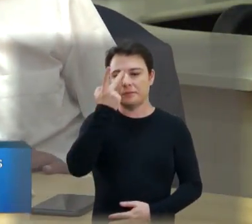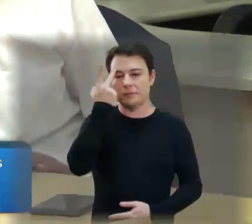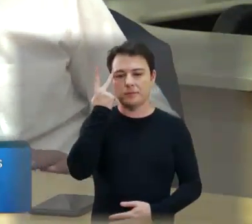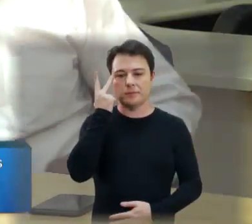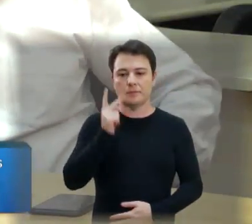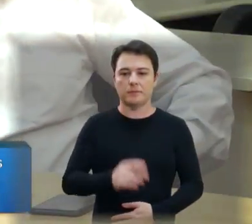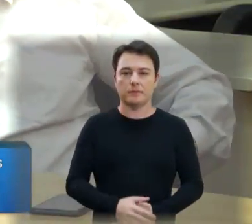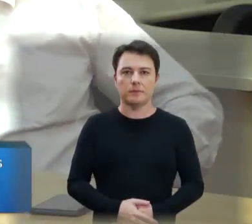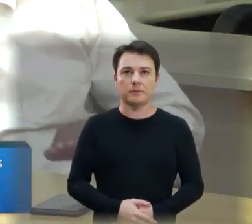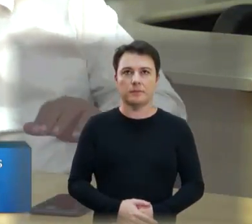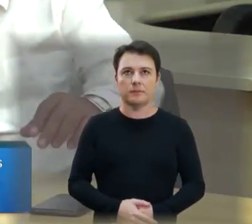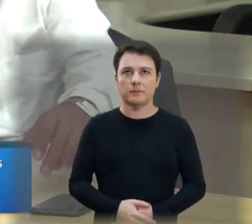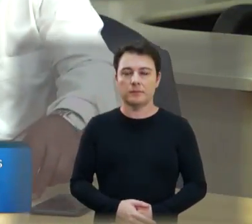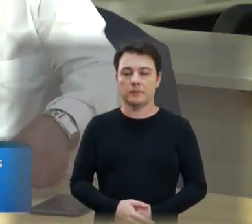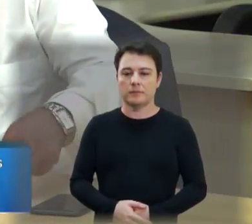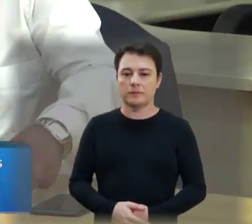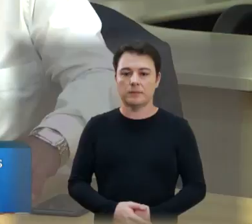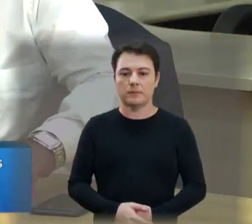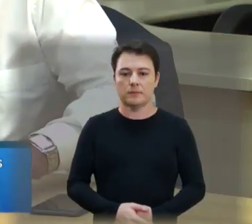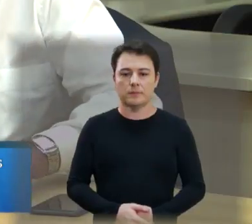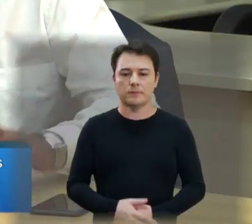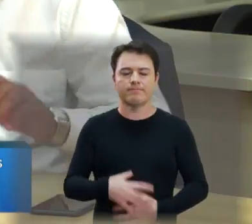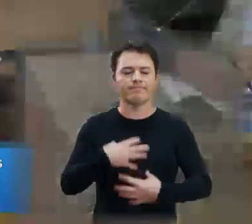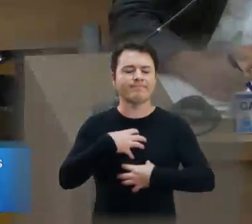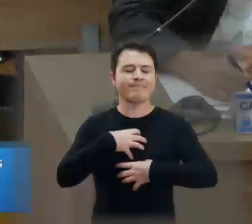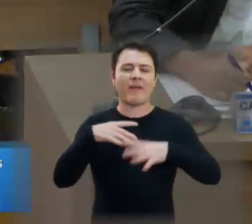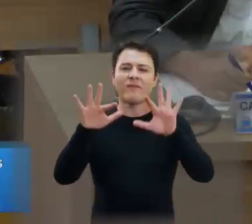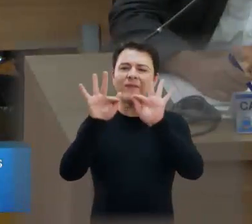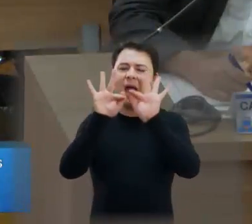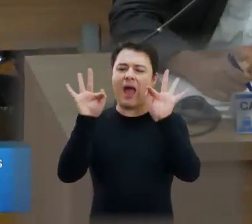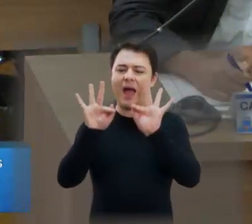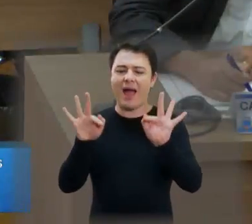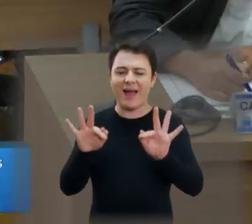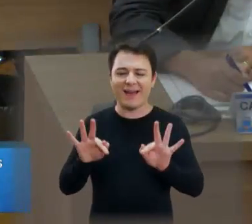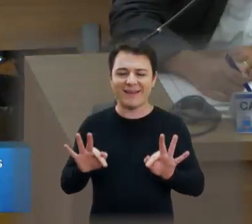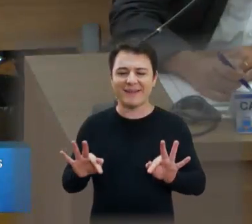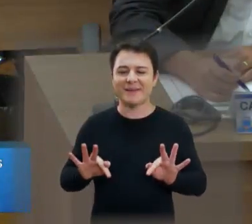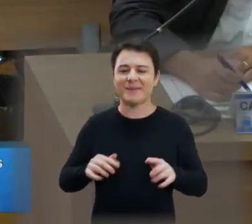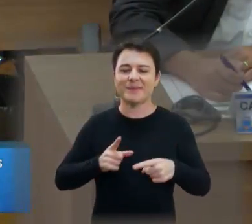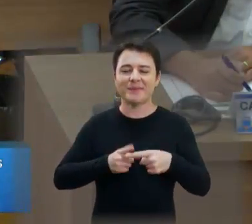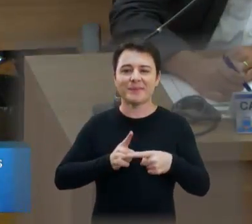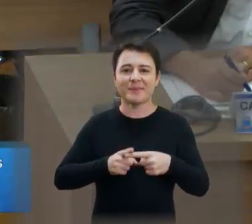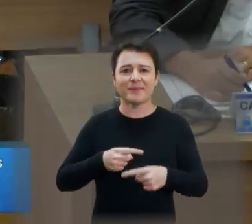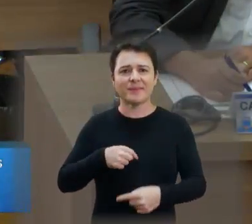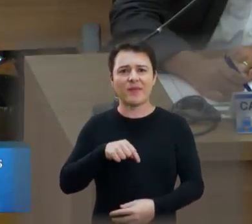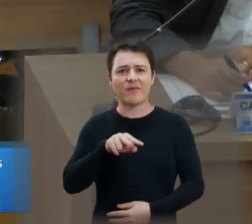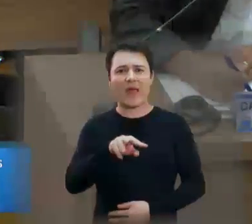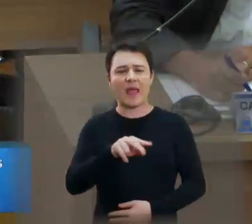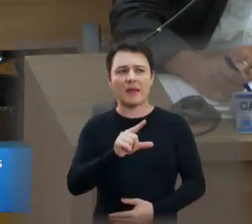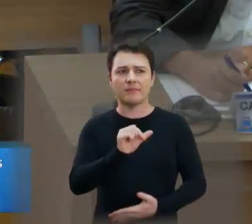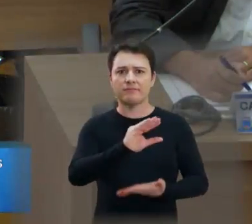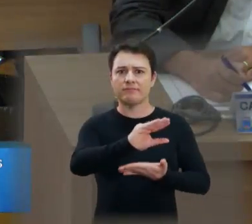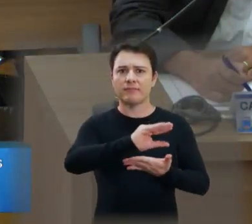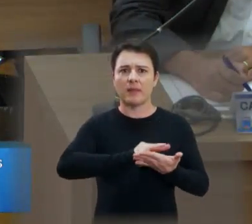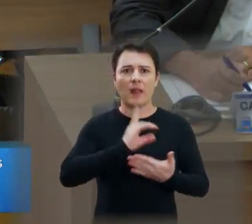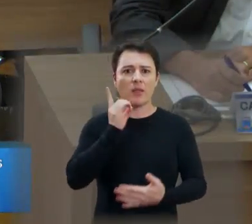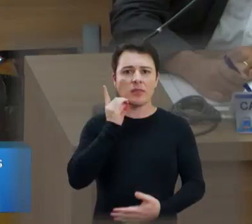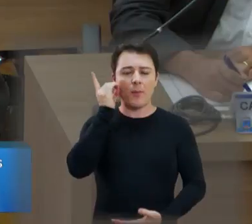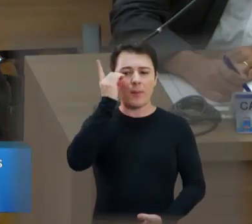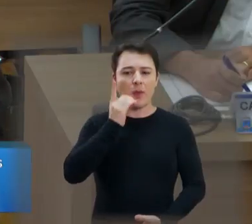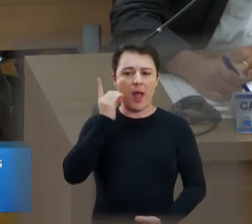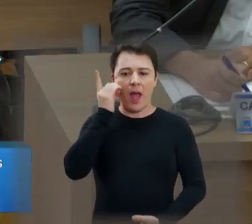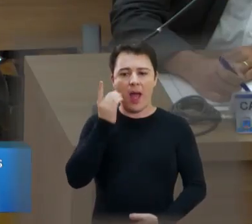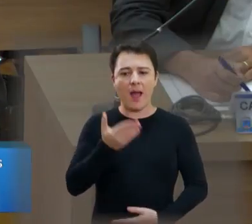Porçani. Senhor presidente, eu fico muito feliz quando vem esse tipo de emenda parlamentar para